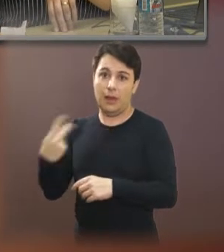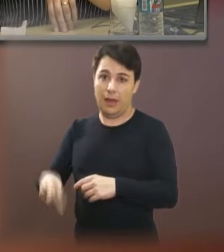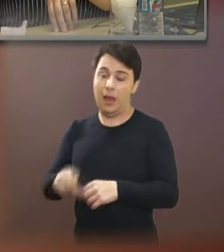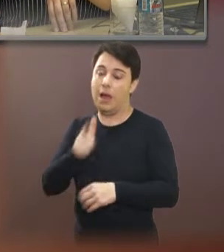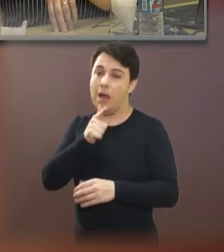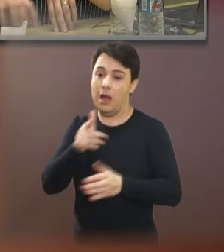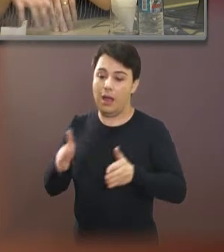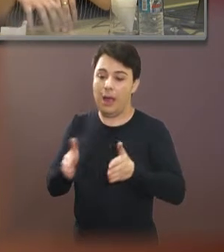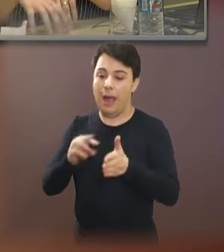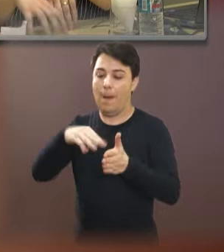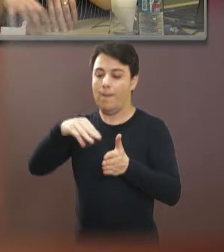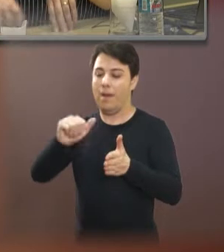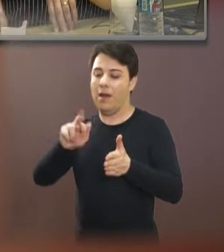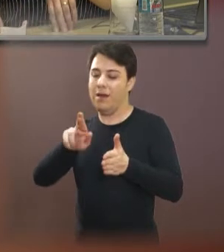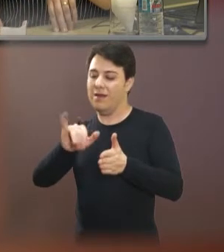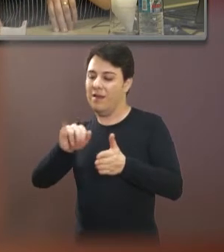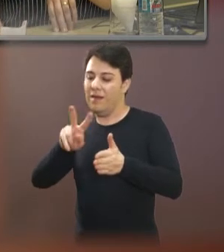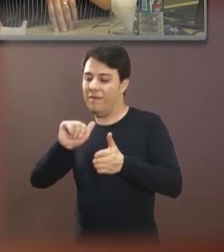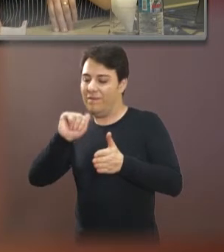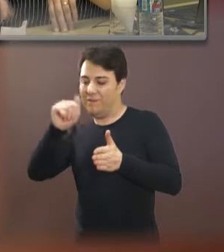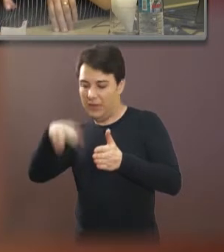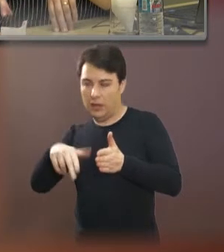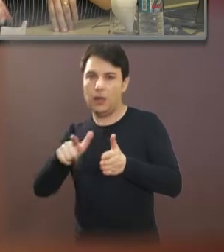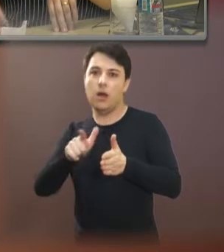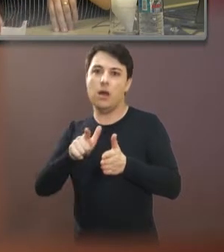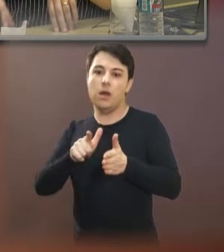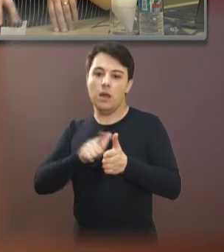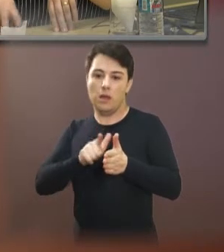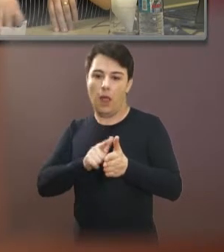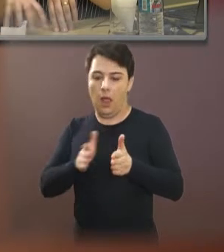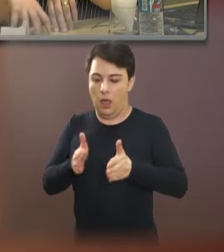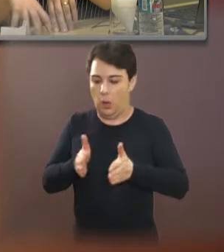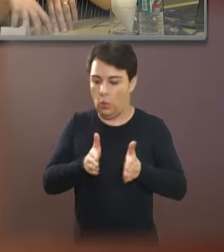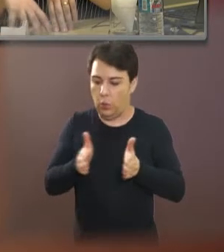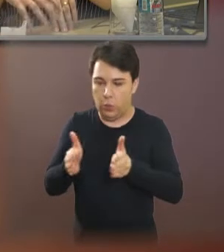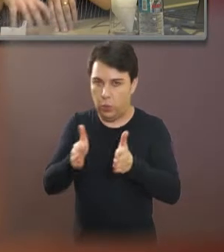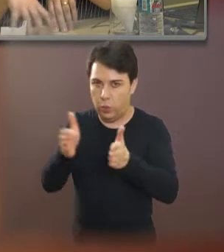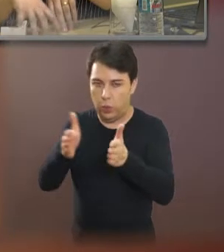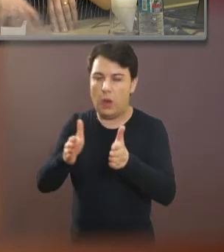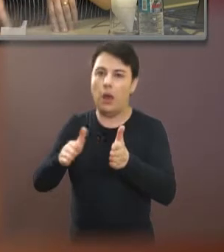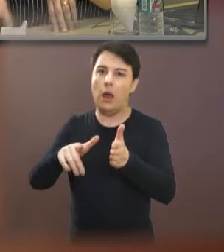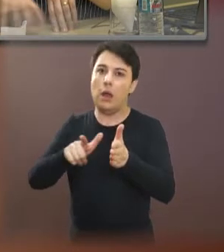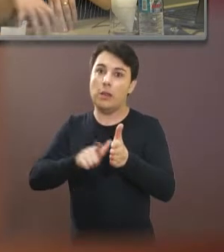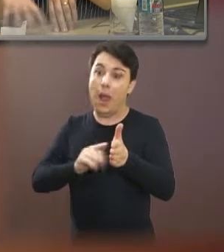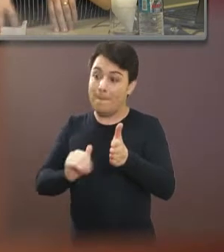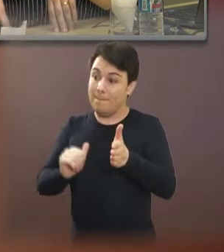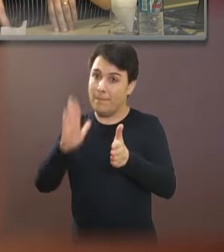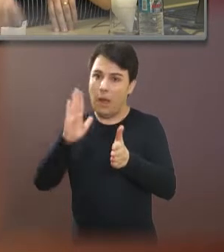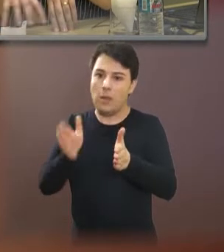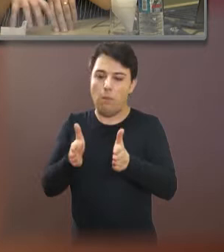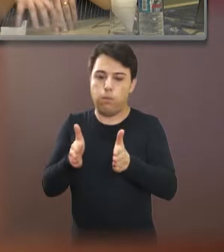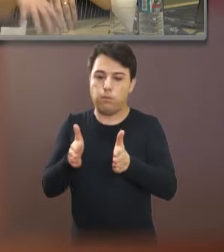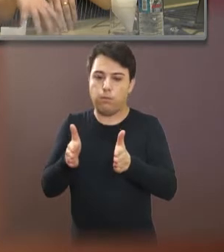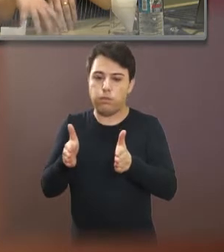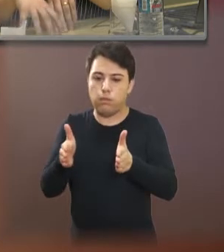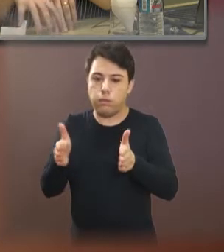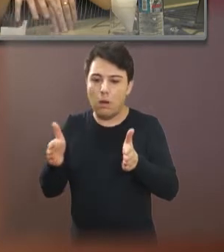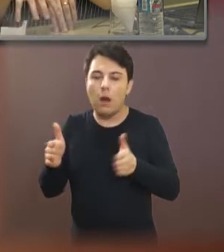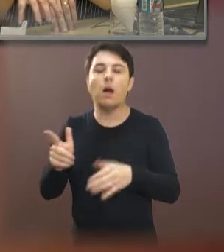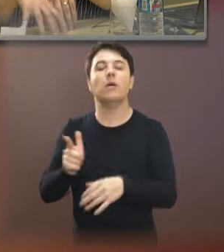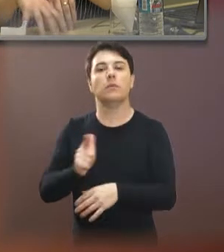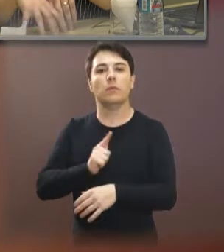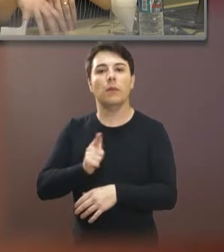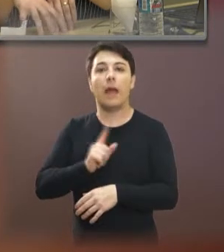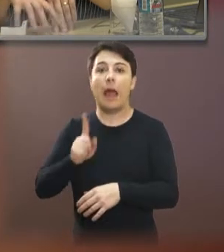Córrego do Marivã, algumas vossorocas, que elas estão se intensificando, estão crescendo. São